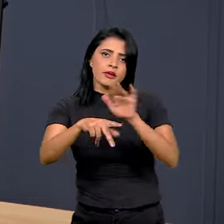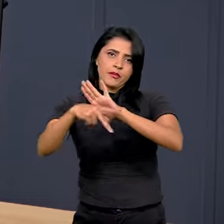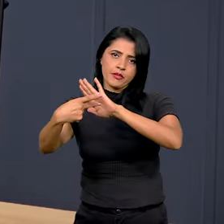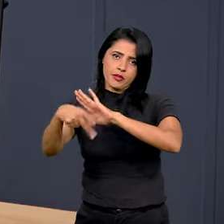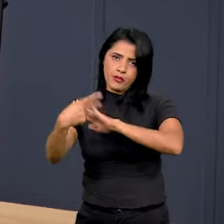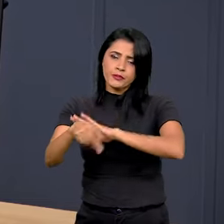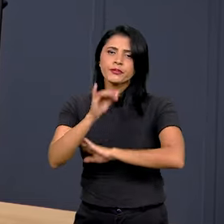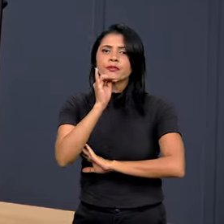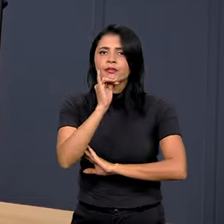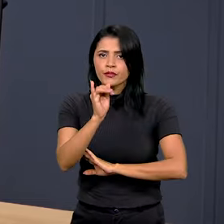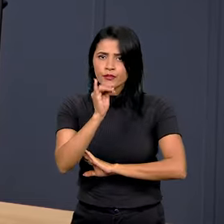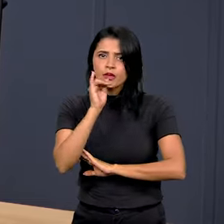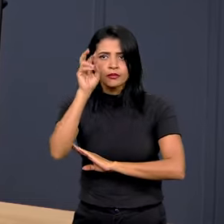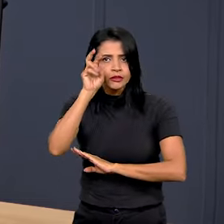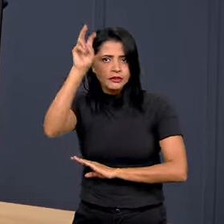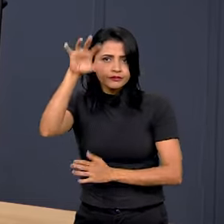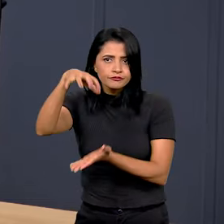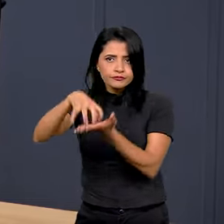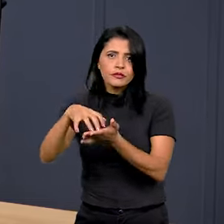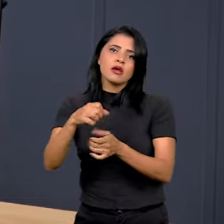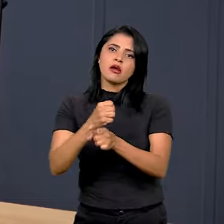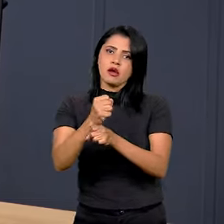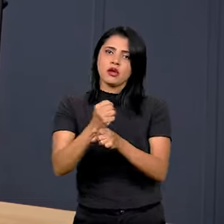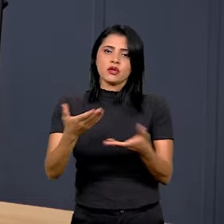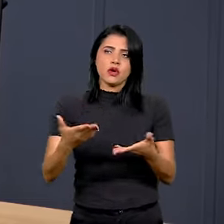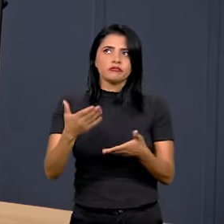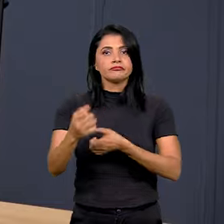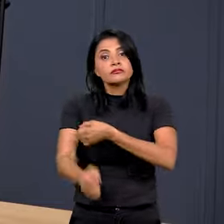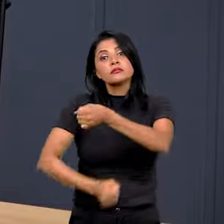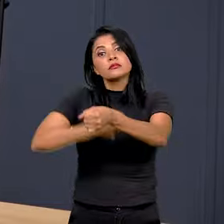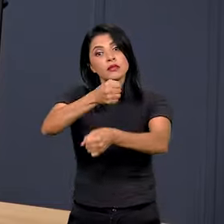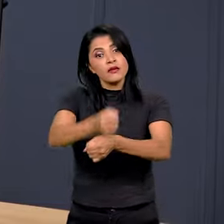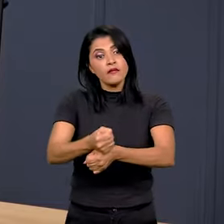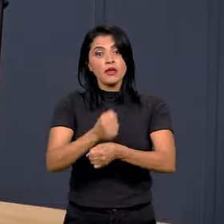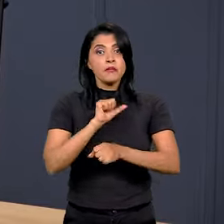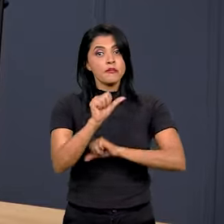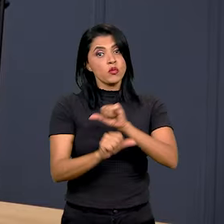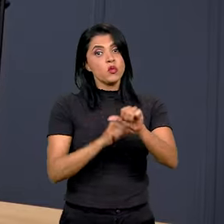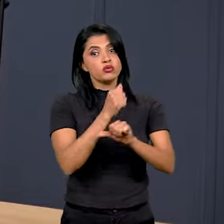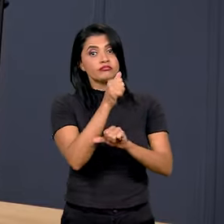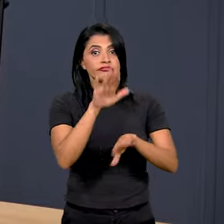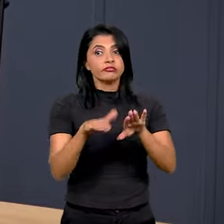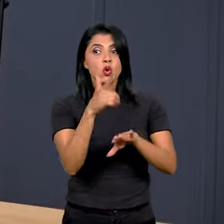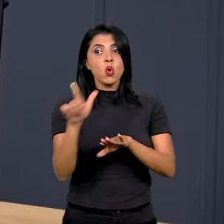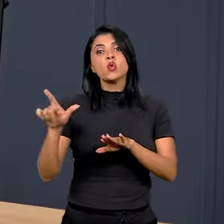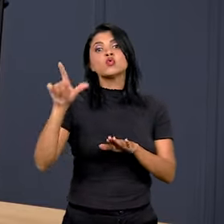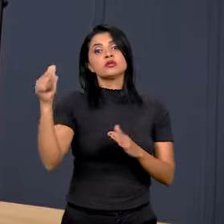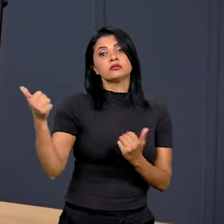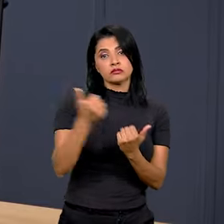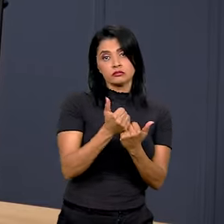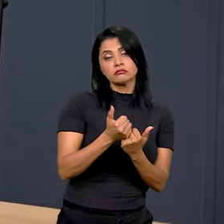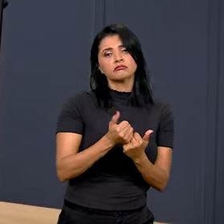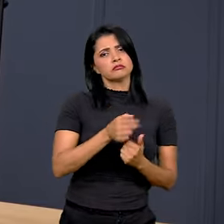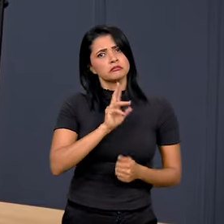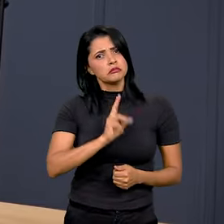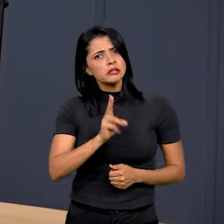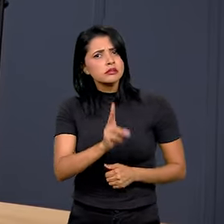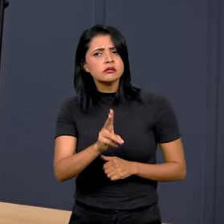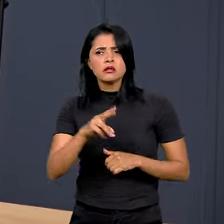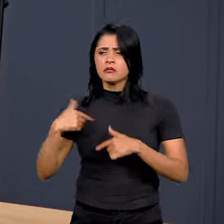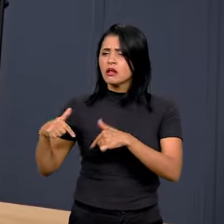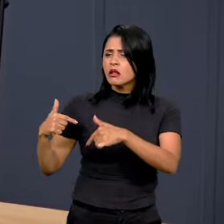né que são ali relacionados eu falei por exemplo da unidade de inteligência foi uma desse ano no ano que vem talvez a gente não mantenha essa a gente coloque outra ação mas sempre a gente tá